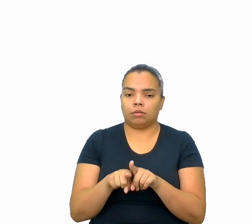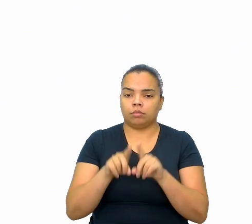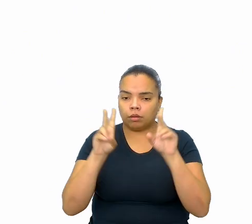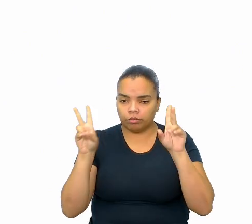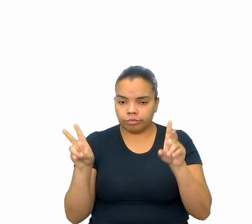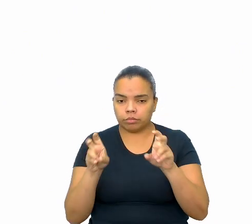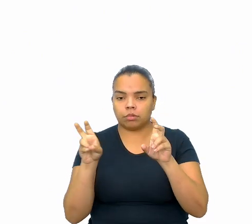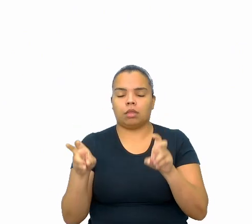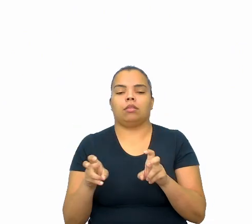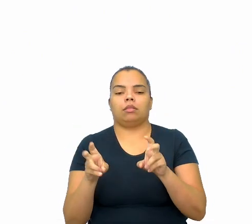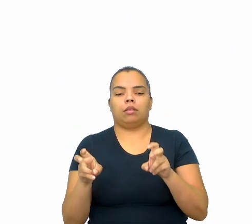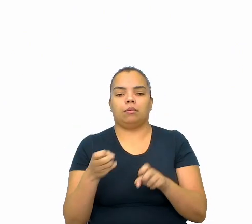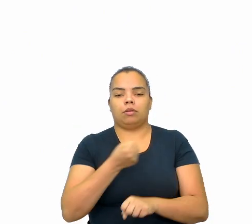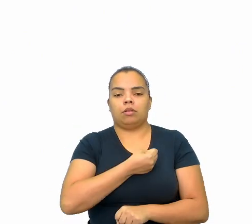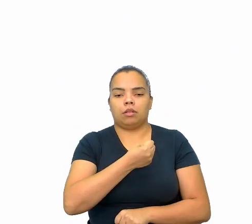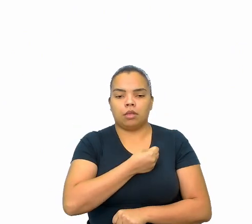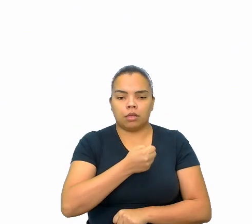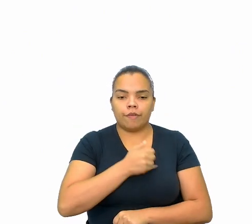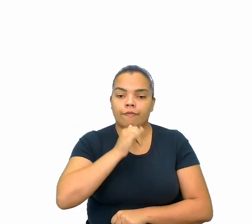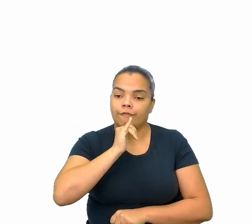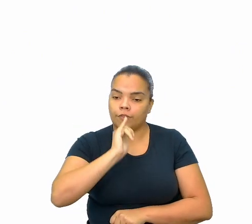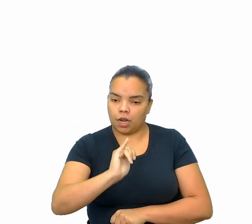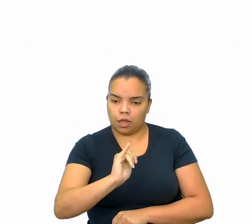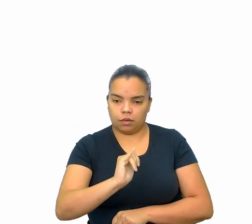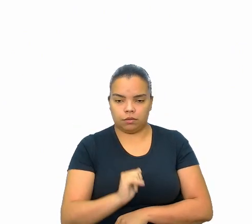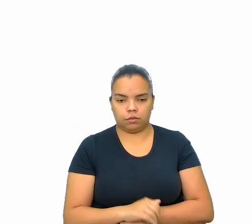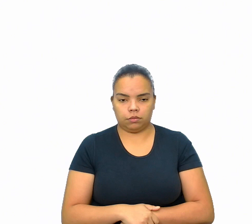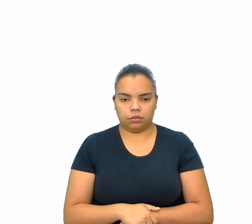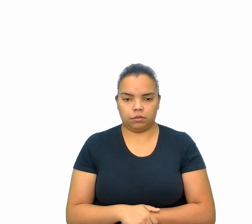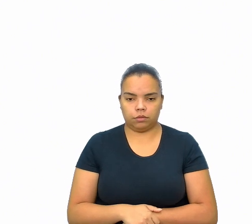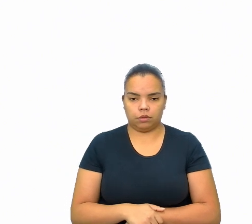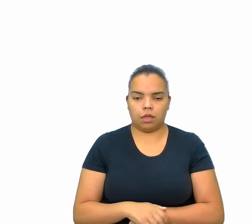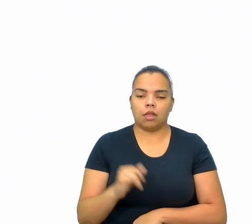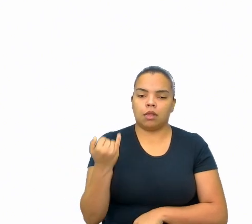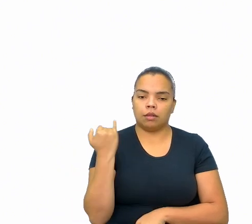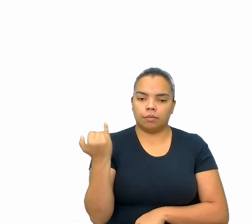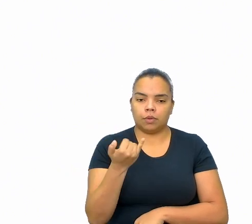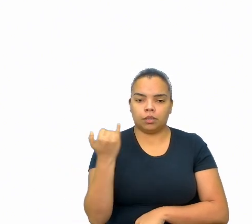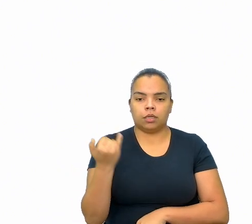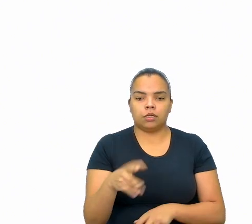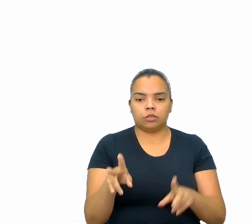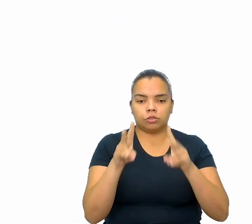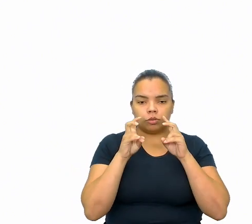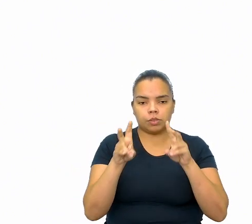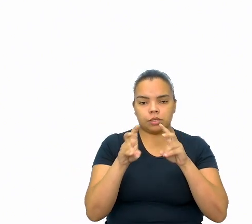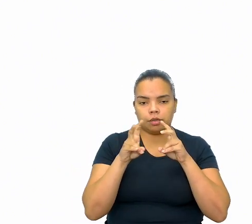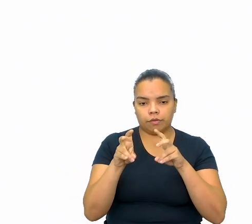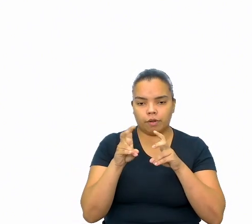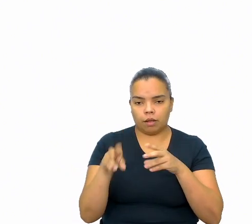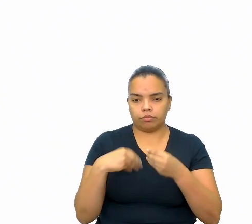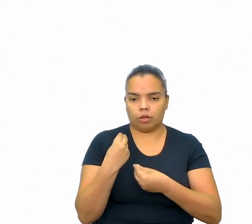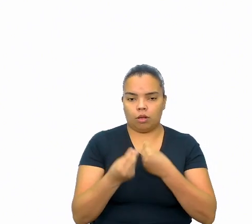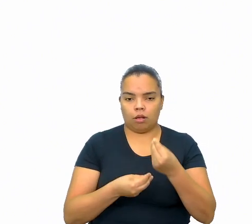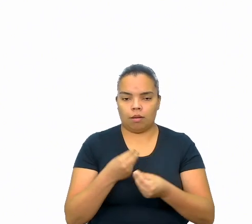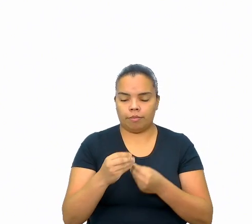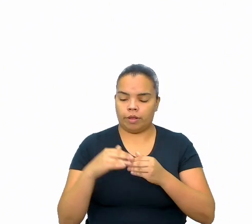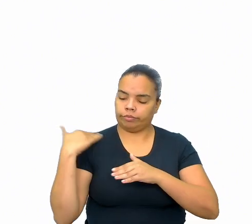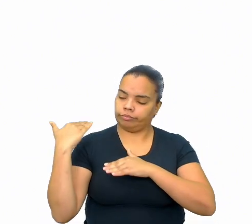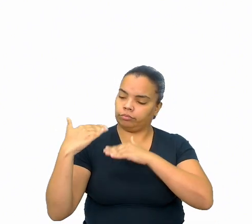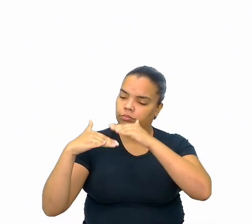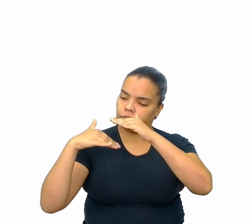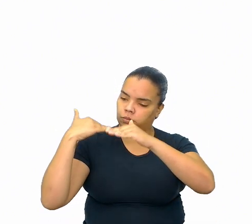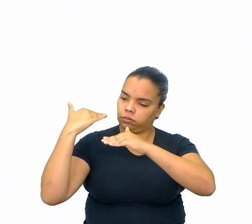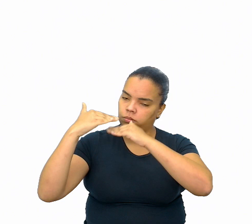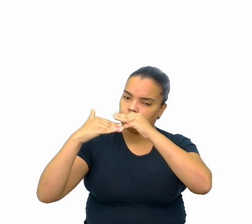que a gente deve ditar, né? Então, é importante a gente observar a ordem de grandeza que está